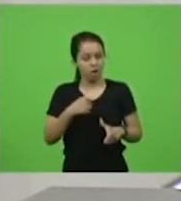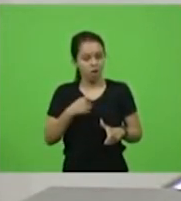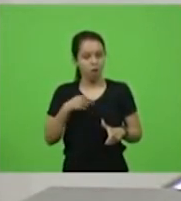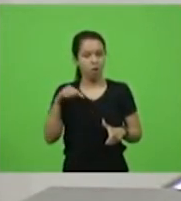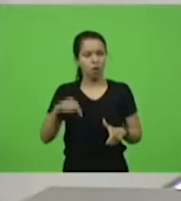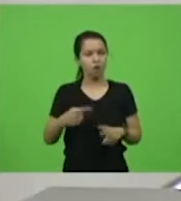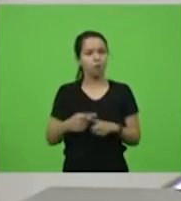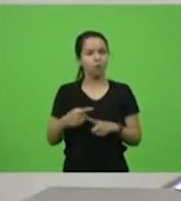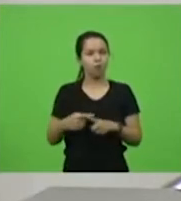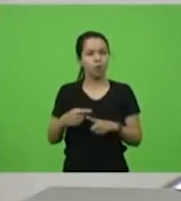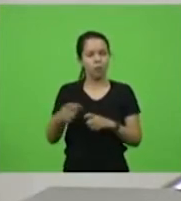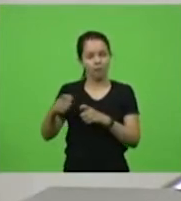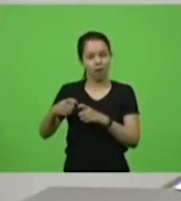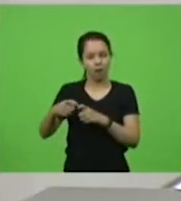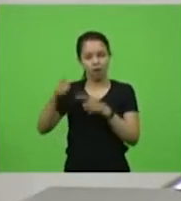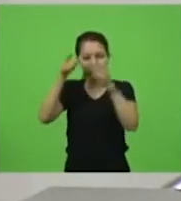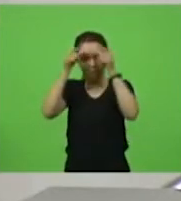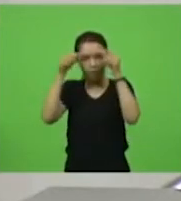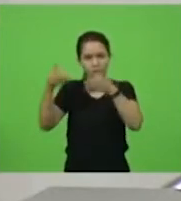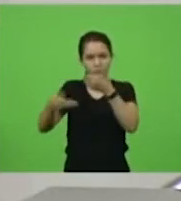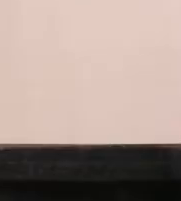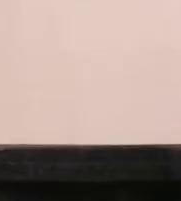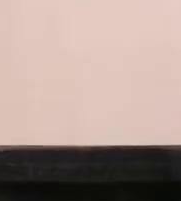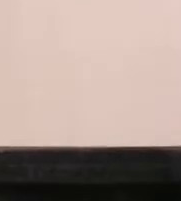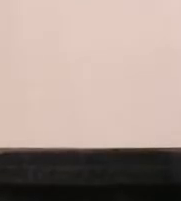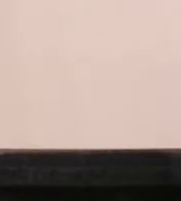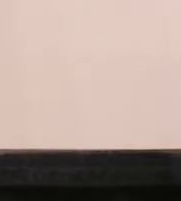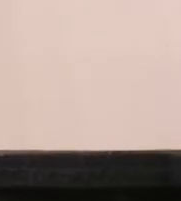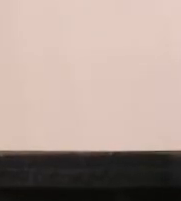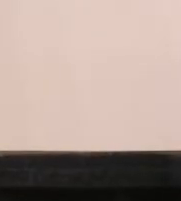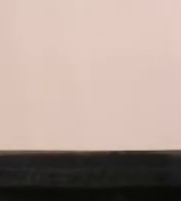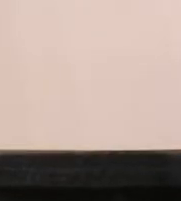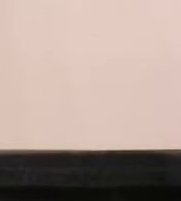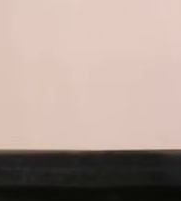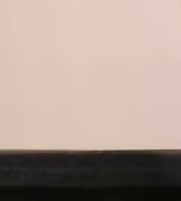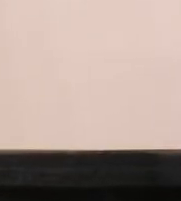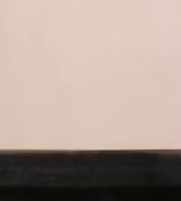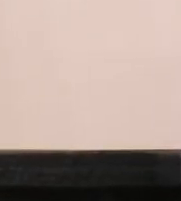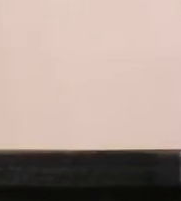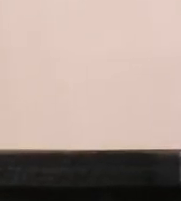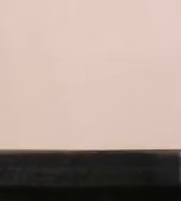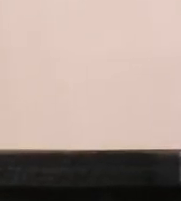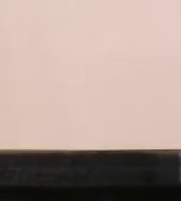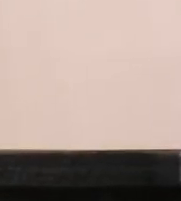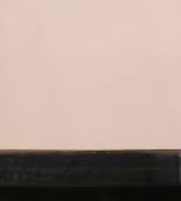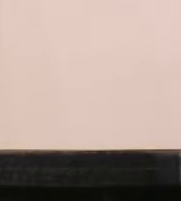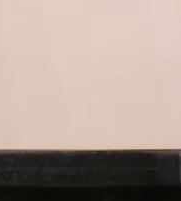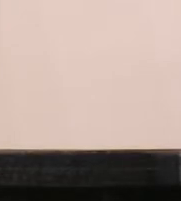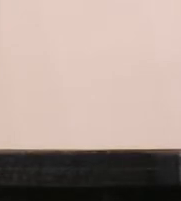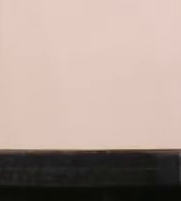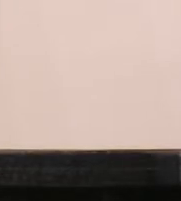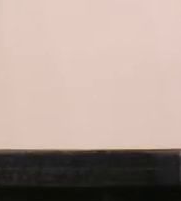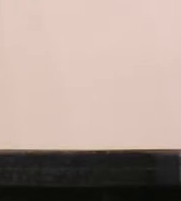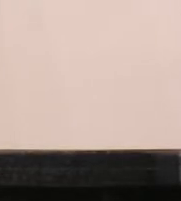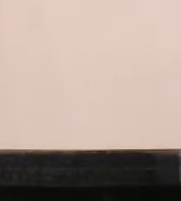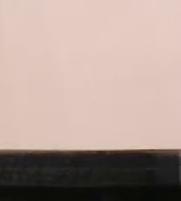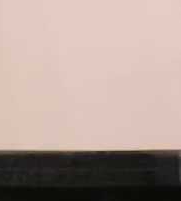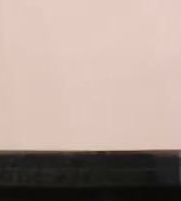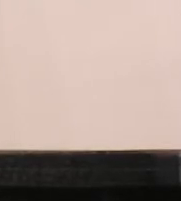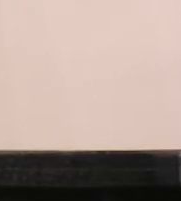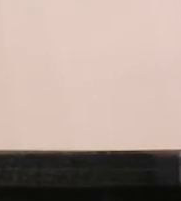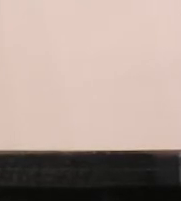também ao carinho recebido através de vocês todos. A parlamentar lembrou que nesta semana faz 1 ano que o